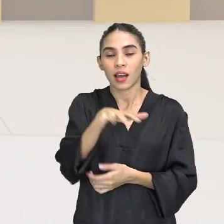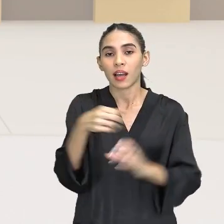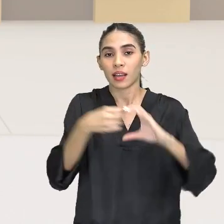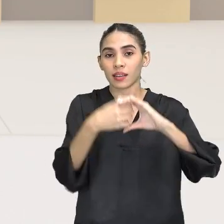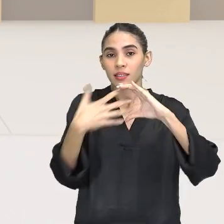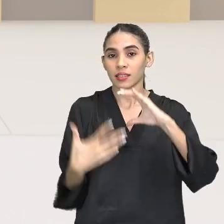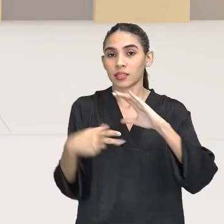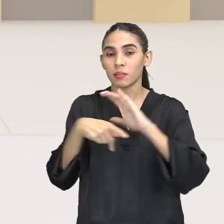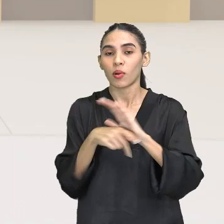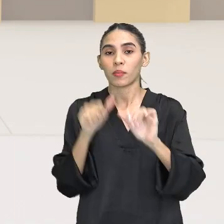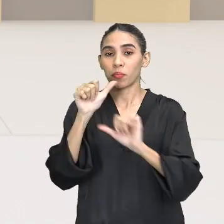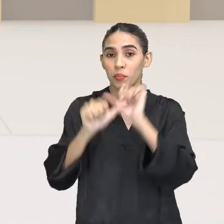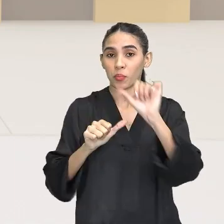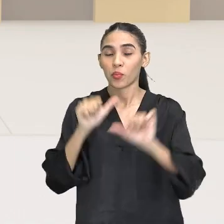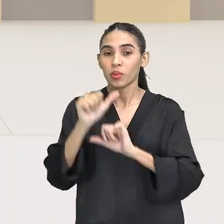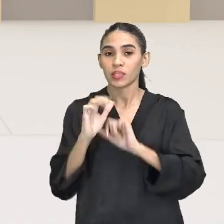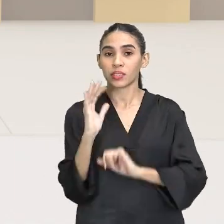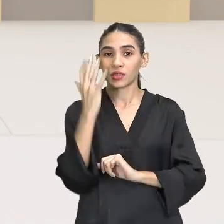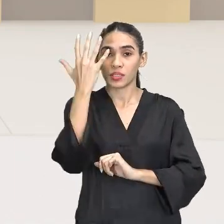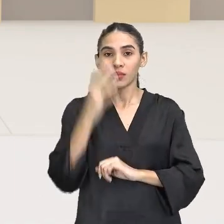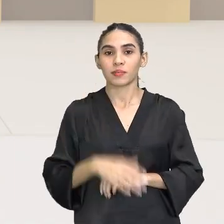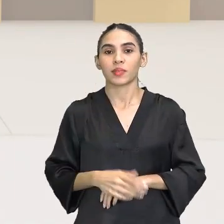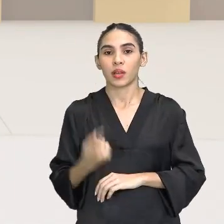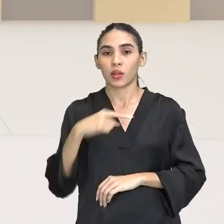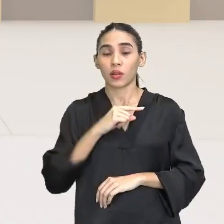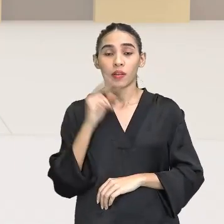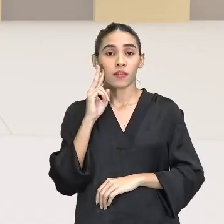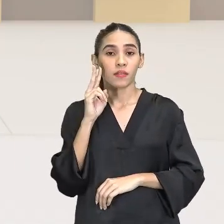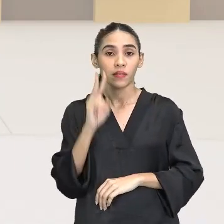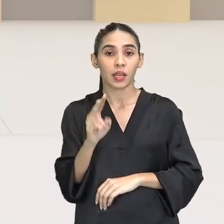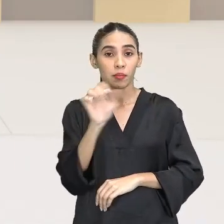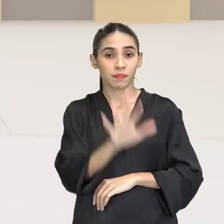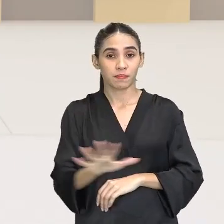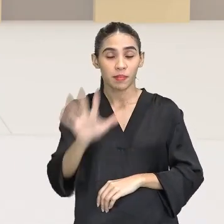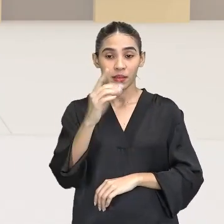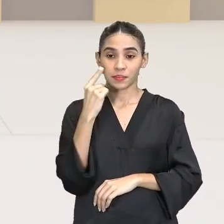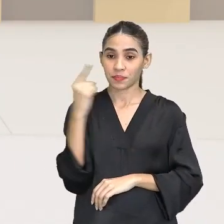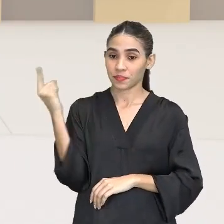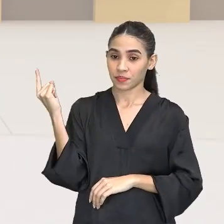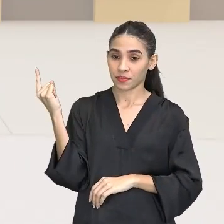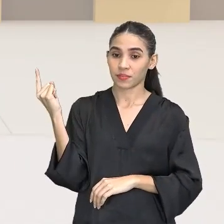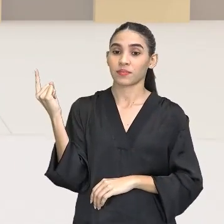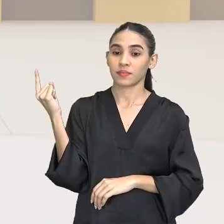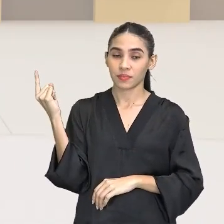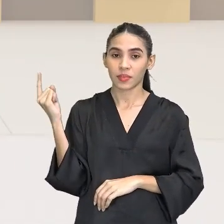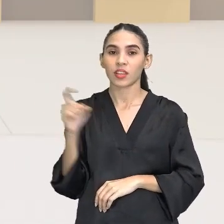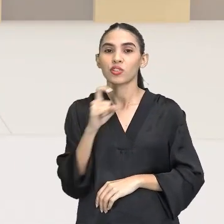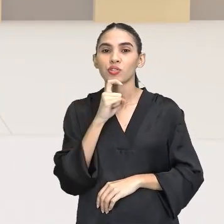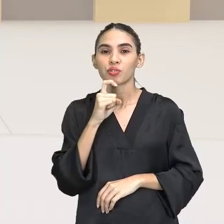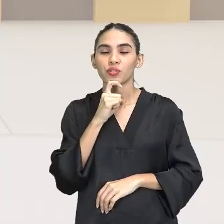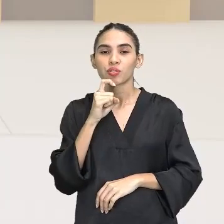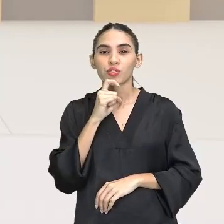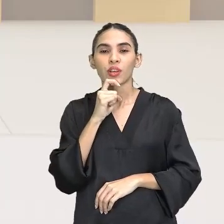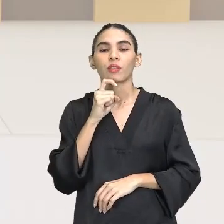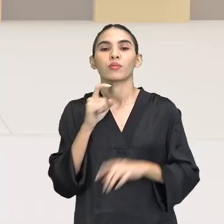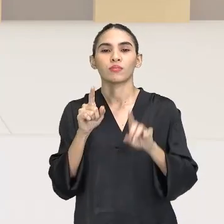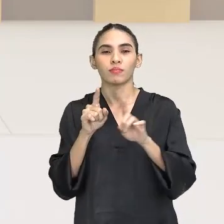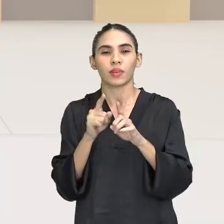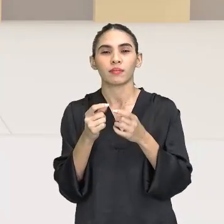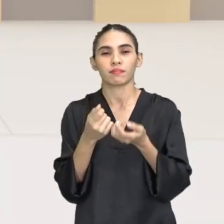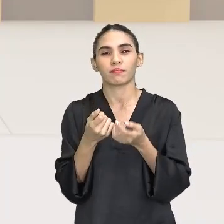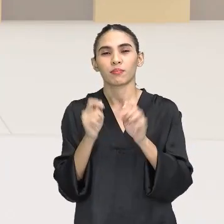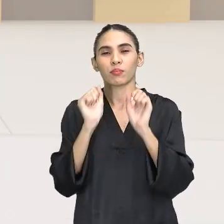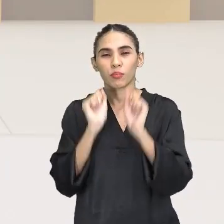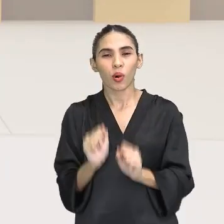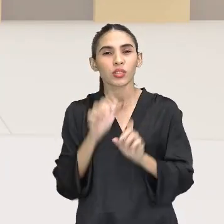característicos das mudanças climáticas, como a gente visualiza nessa imagem que nós temos aí as geleiras, o que pode contribuir. As